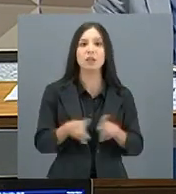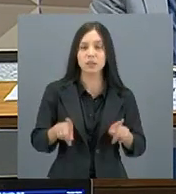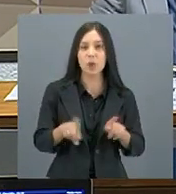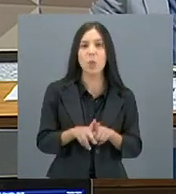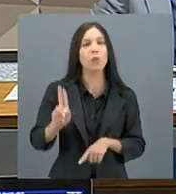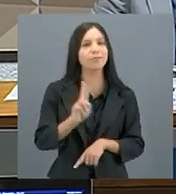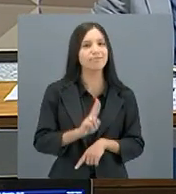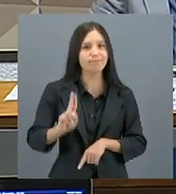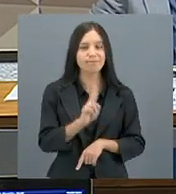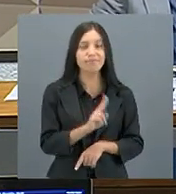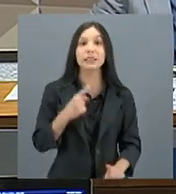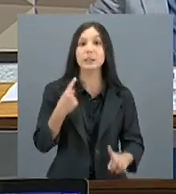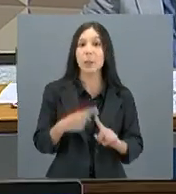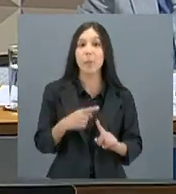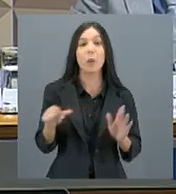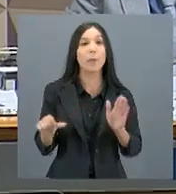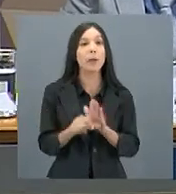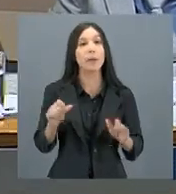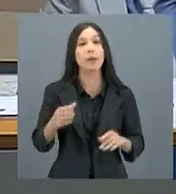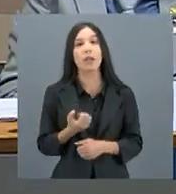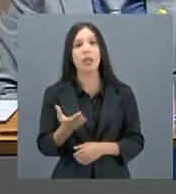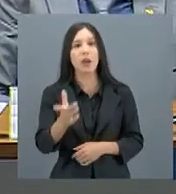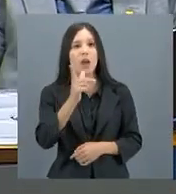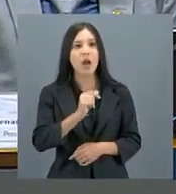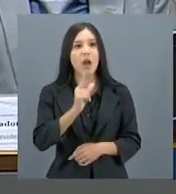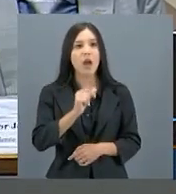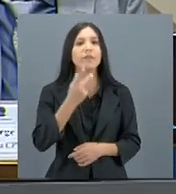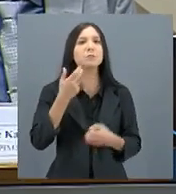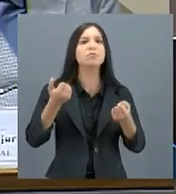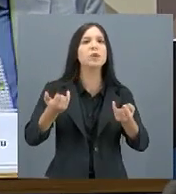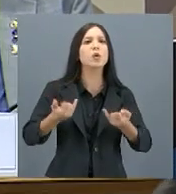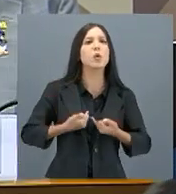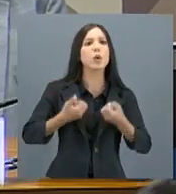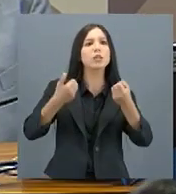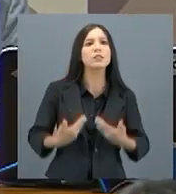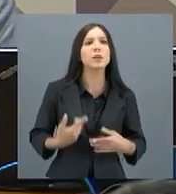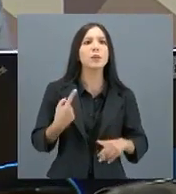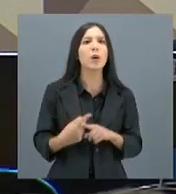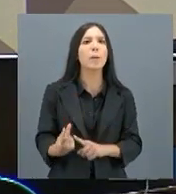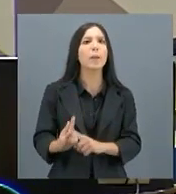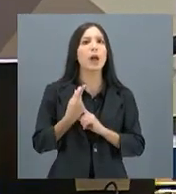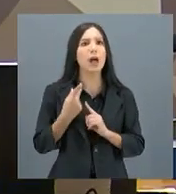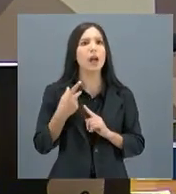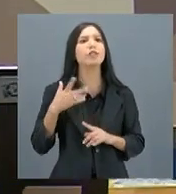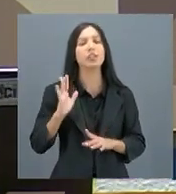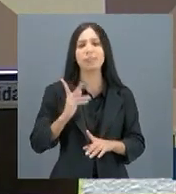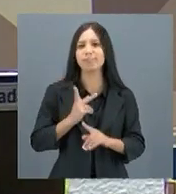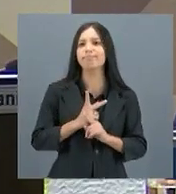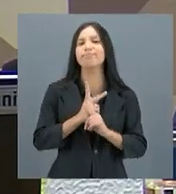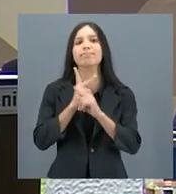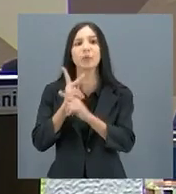medicação, e eu primeiro dei água e falei, agora conta o que o senhor me procurou, e ele falou, fui procurado.